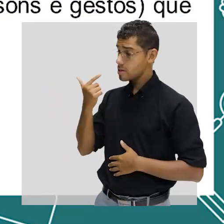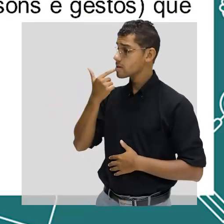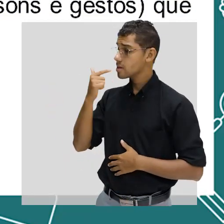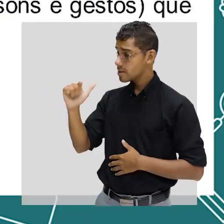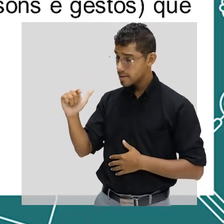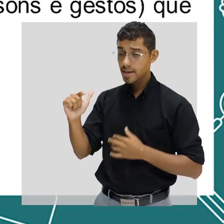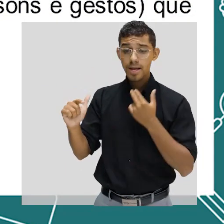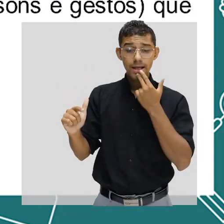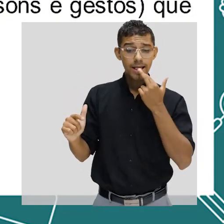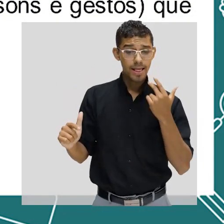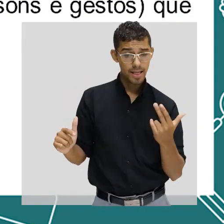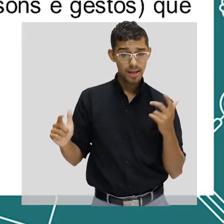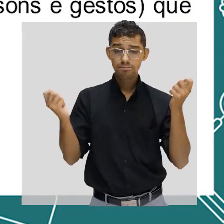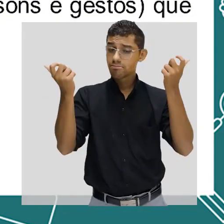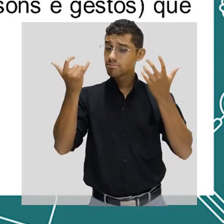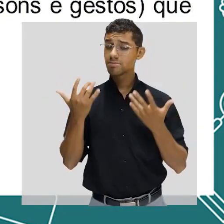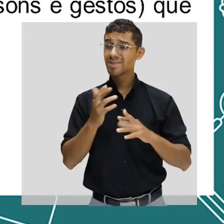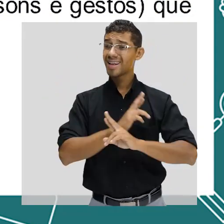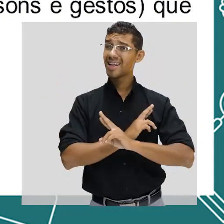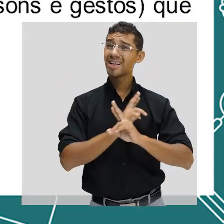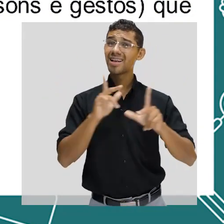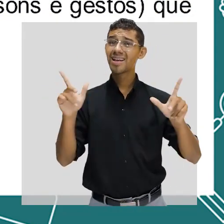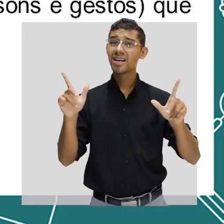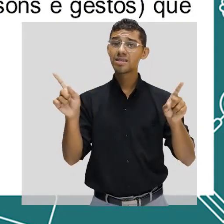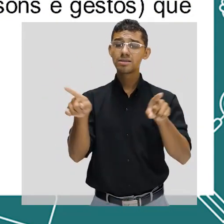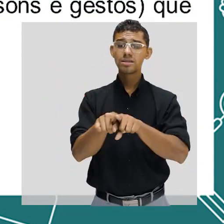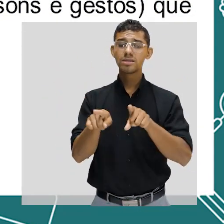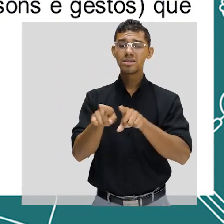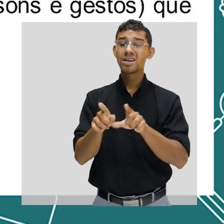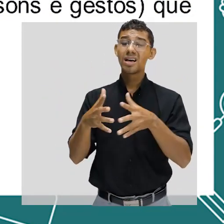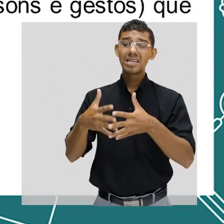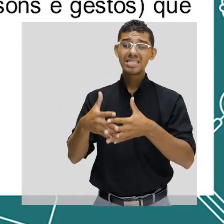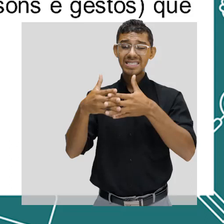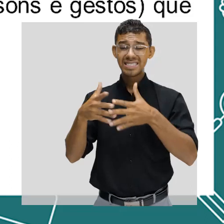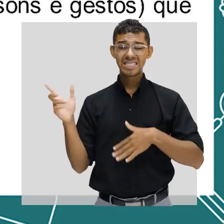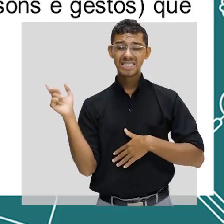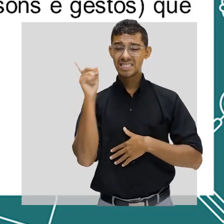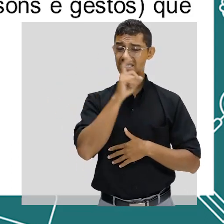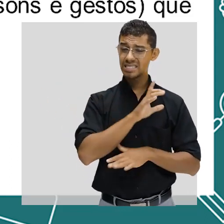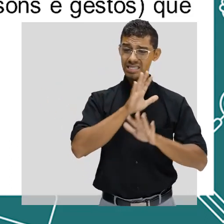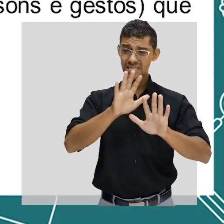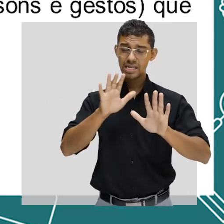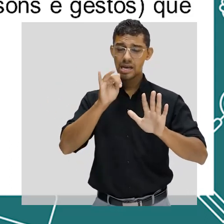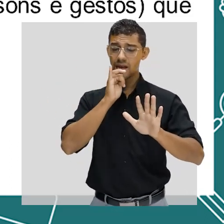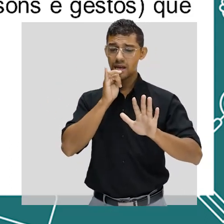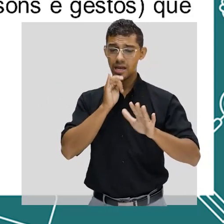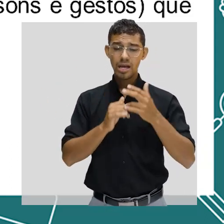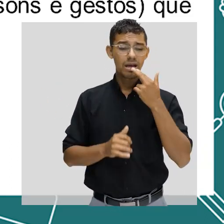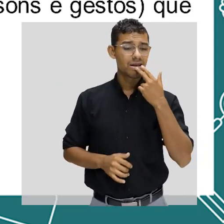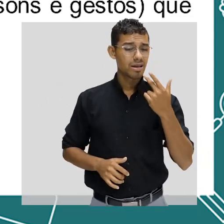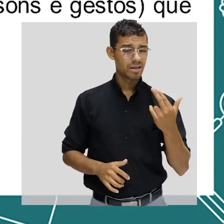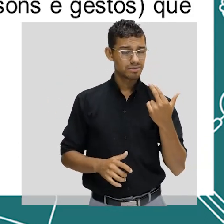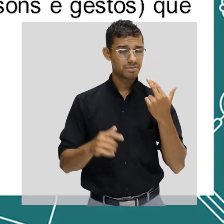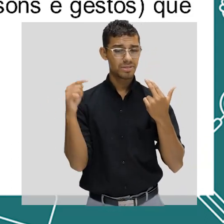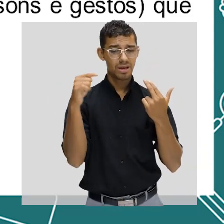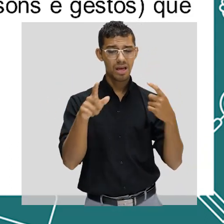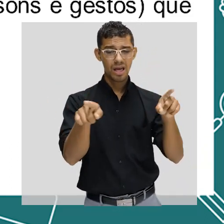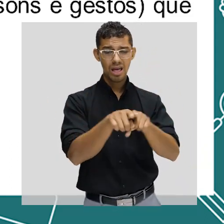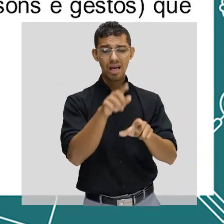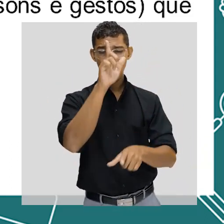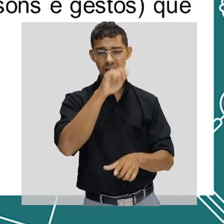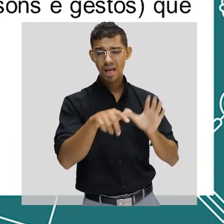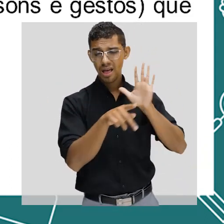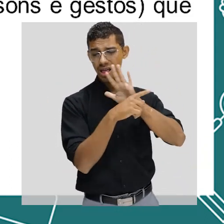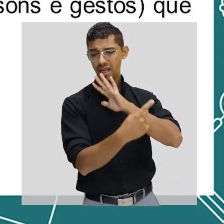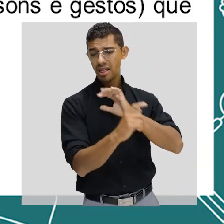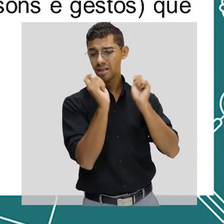linguagem. A diferença, é complexo o entendimento? Não. A língua, ela é